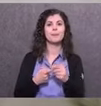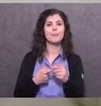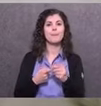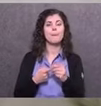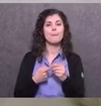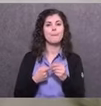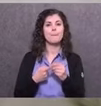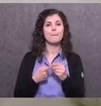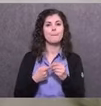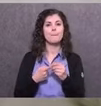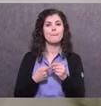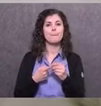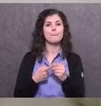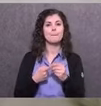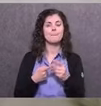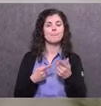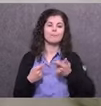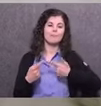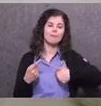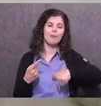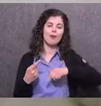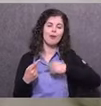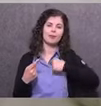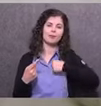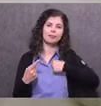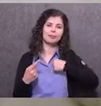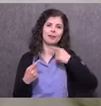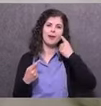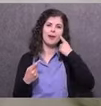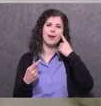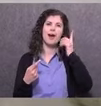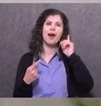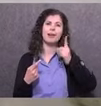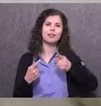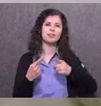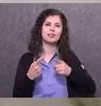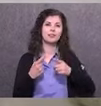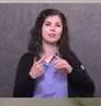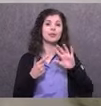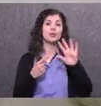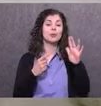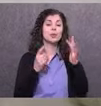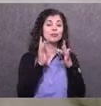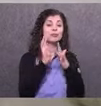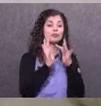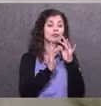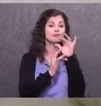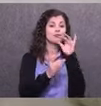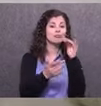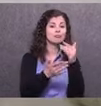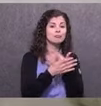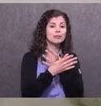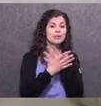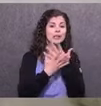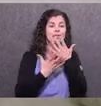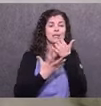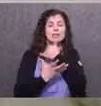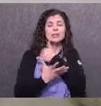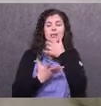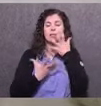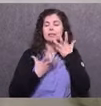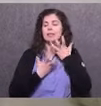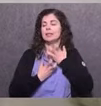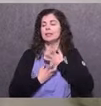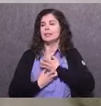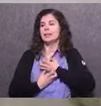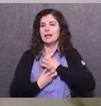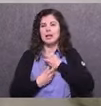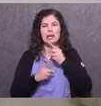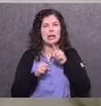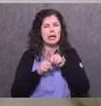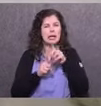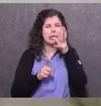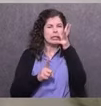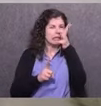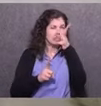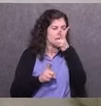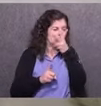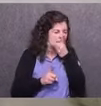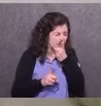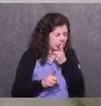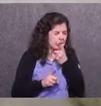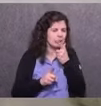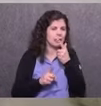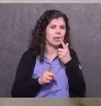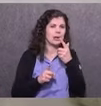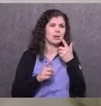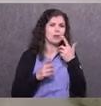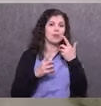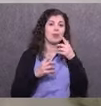como nós o conhecemos, a agonia de Jesus no horto. É a tristeza e a agonia de Jesus